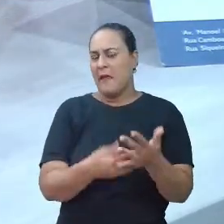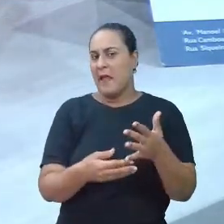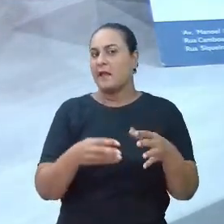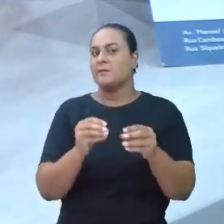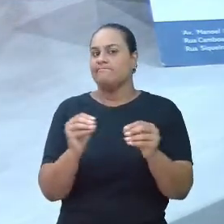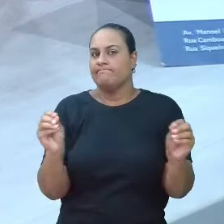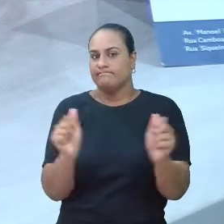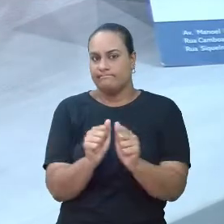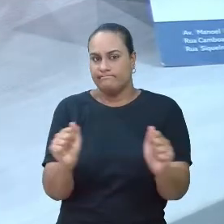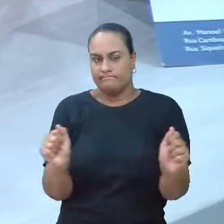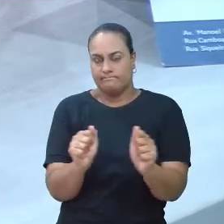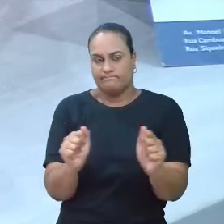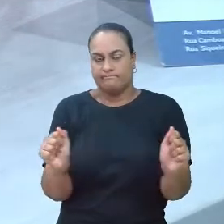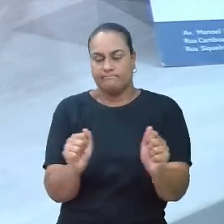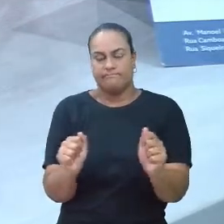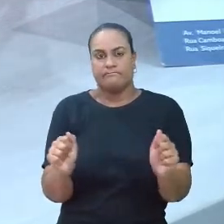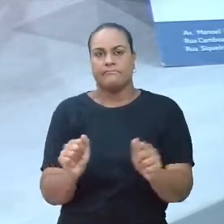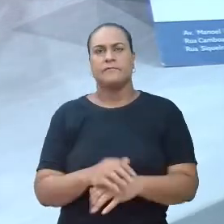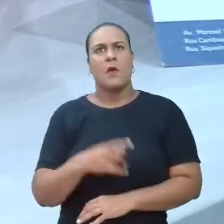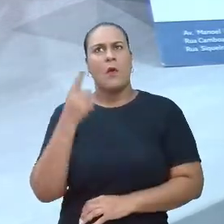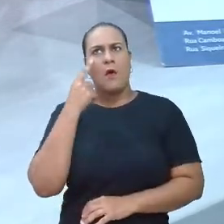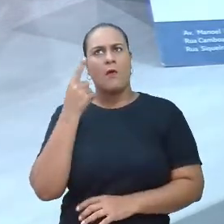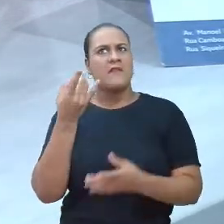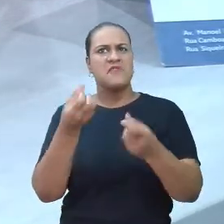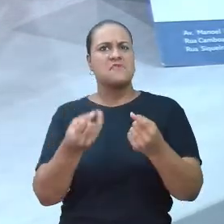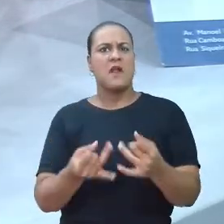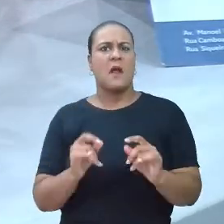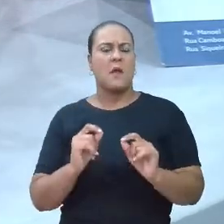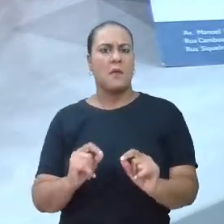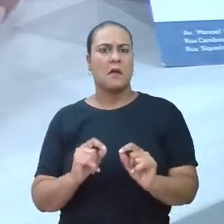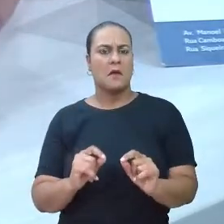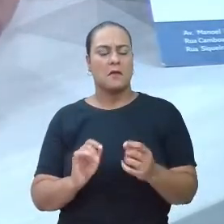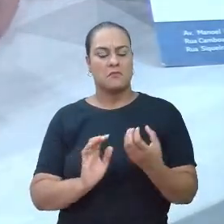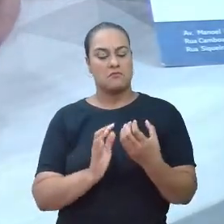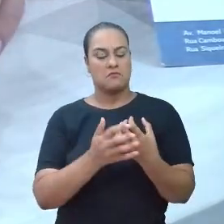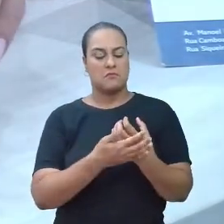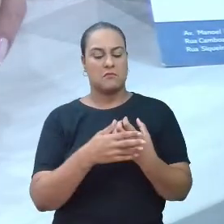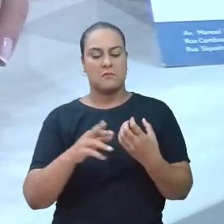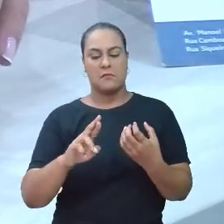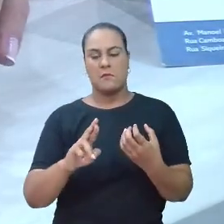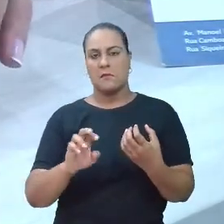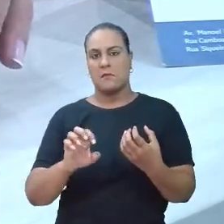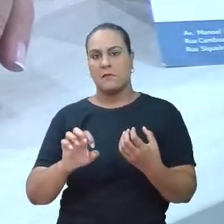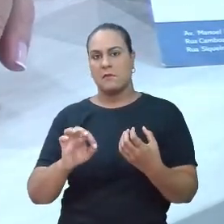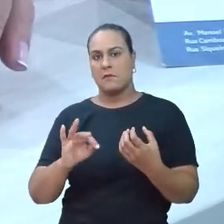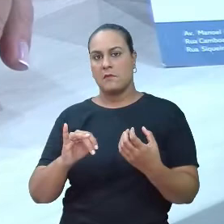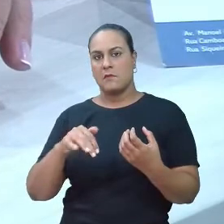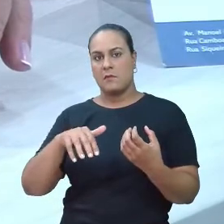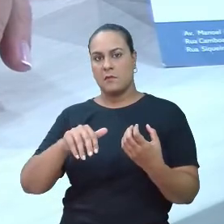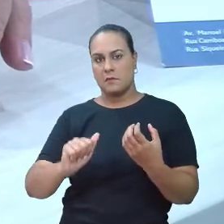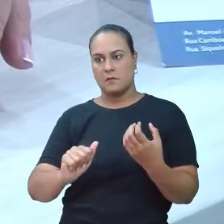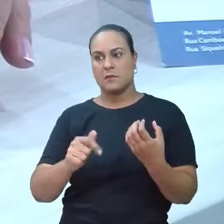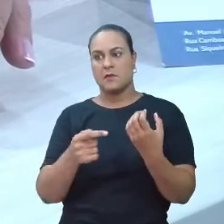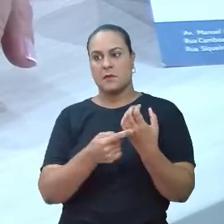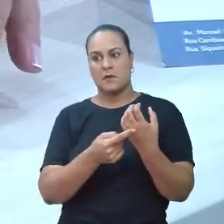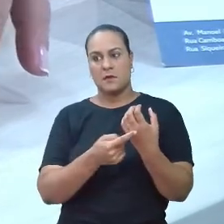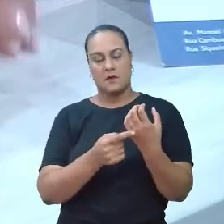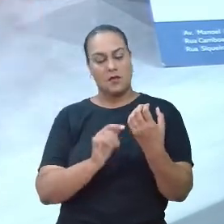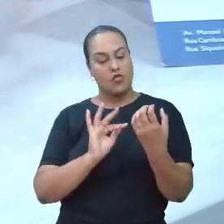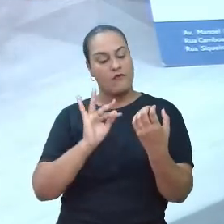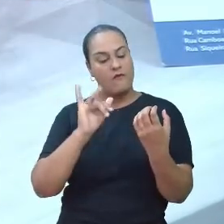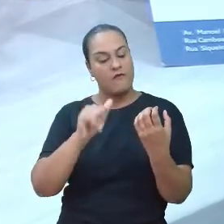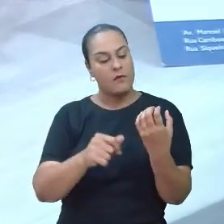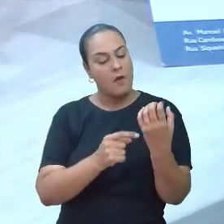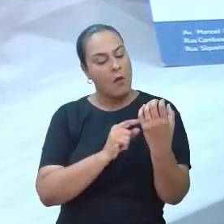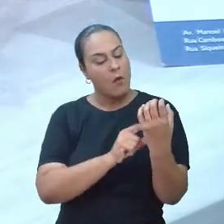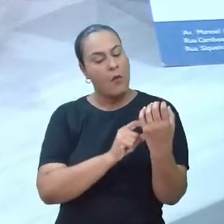elasticidade. E o que é que você vai falar, professora, a respeito da retina? É aqui no final, onde a imagem vai ser projetada.